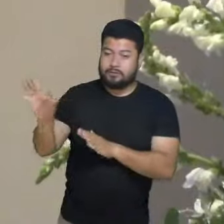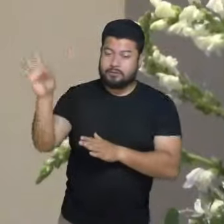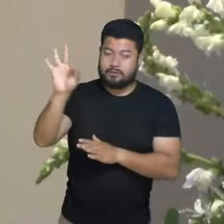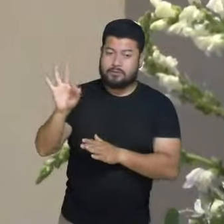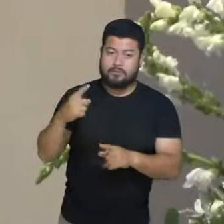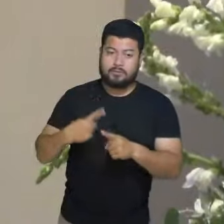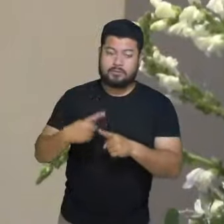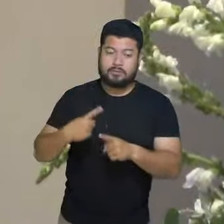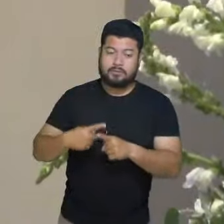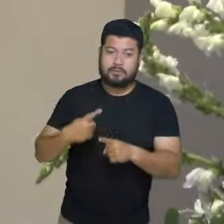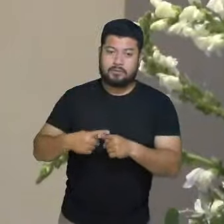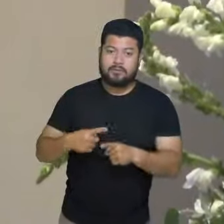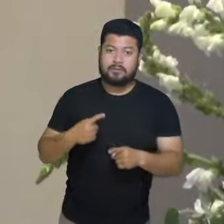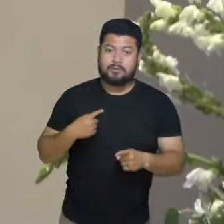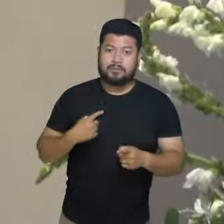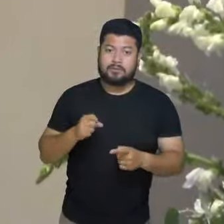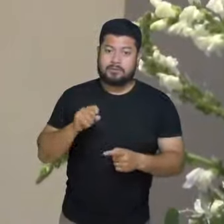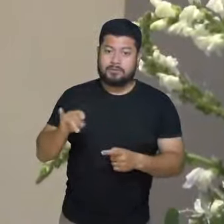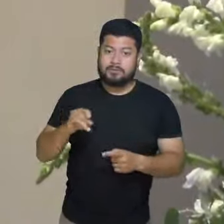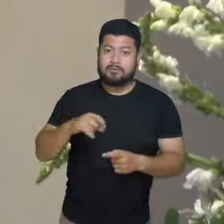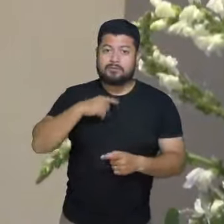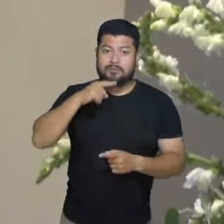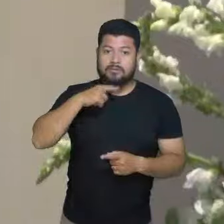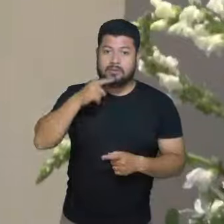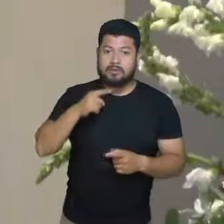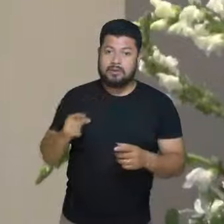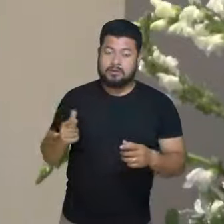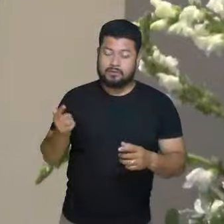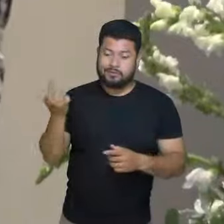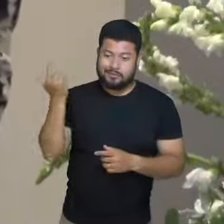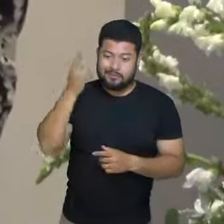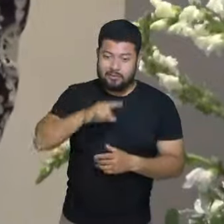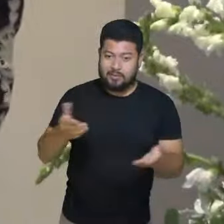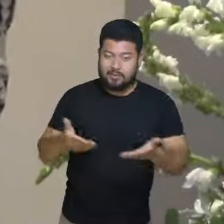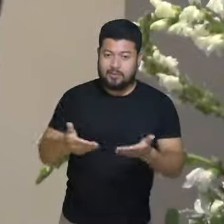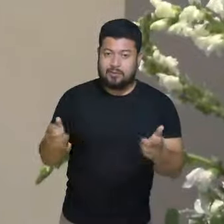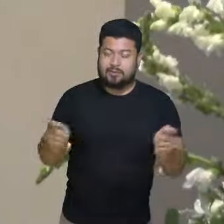alcançar o imediatamente possível muito obrigada